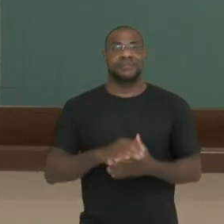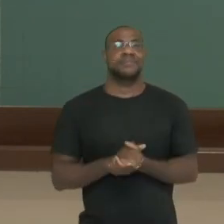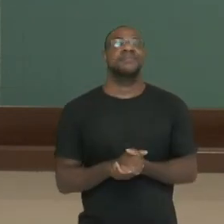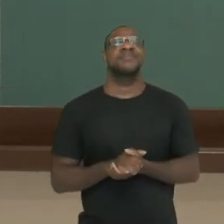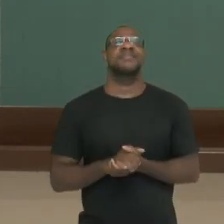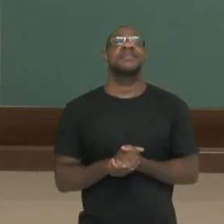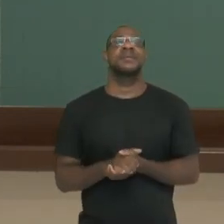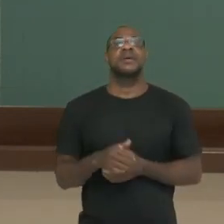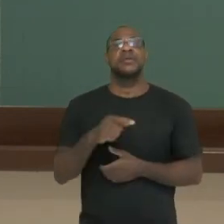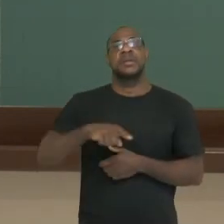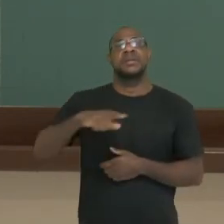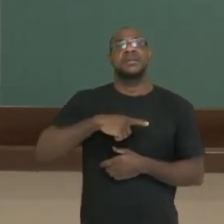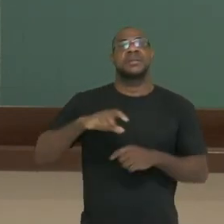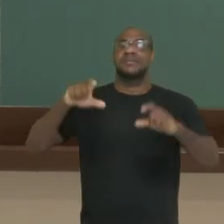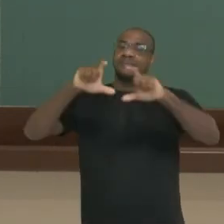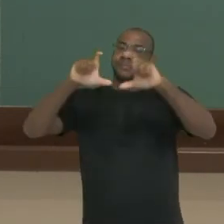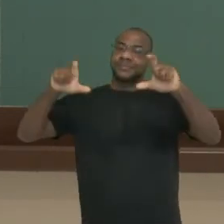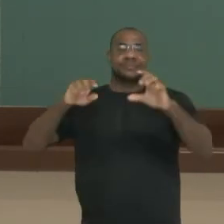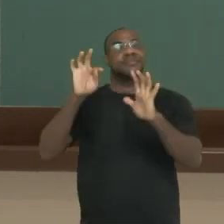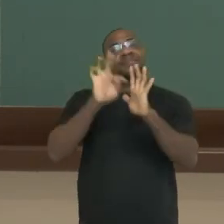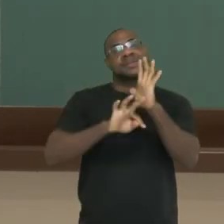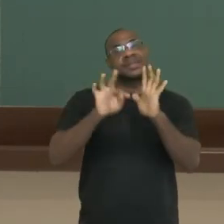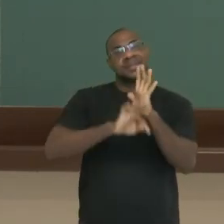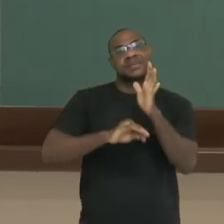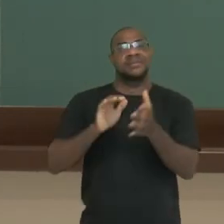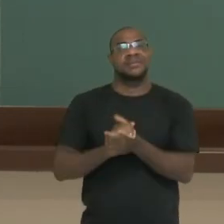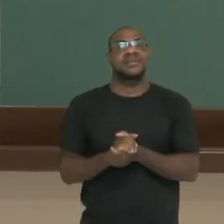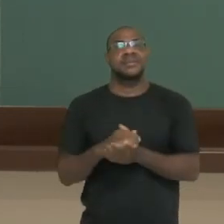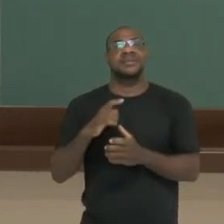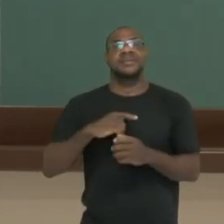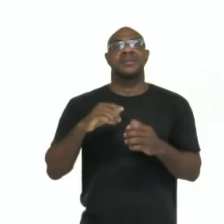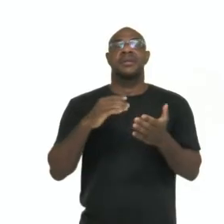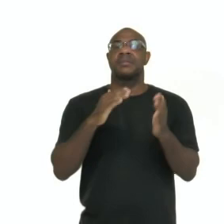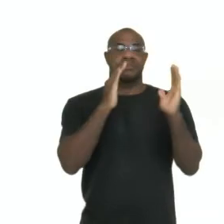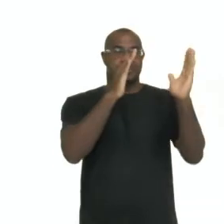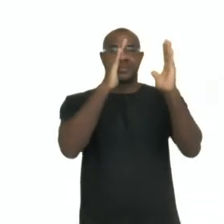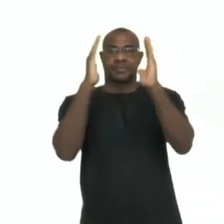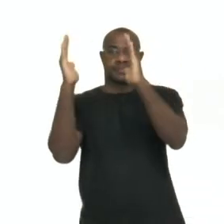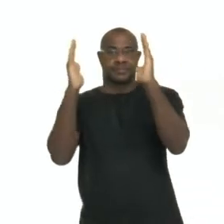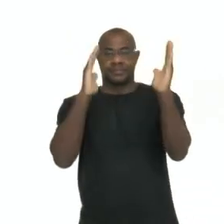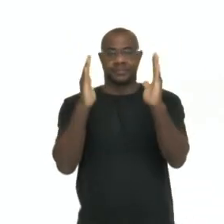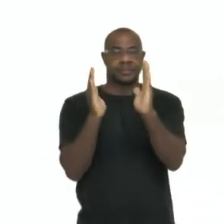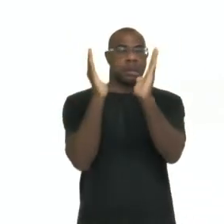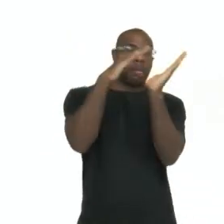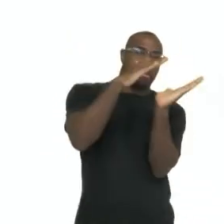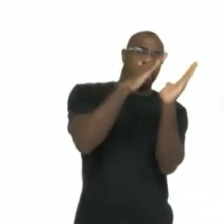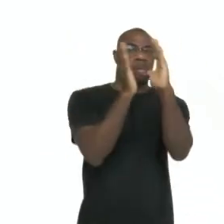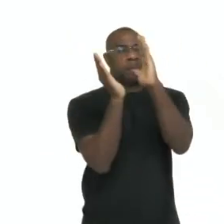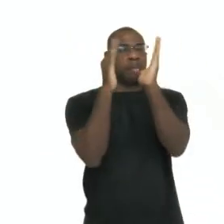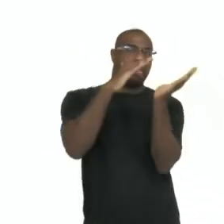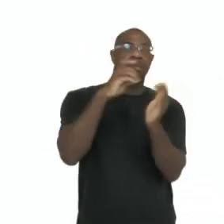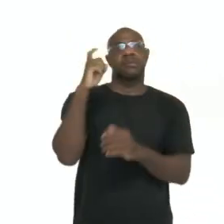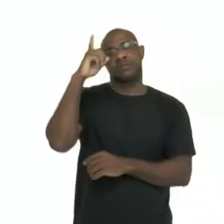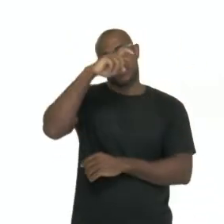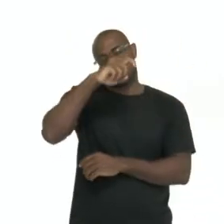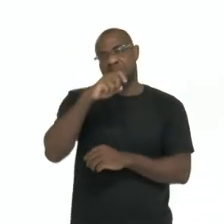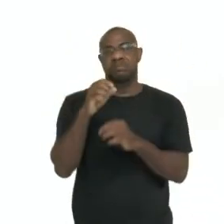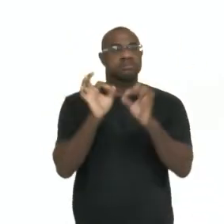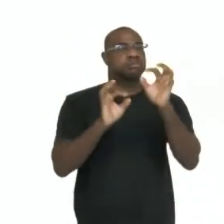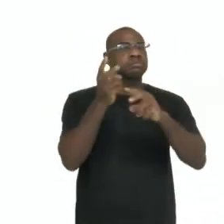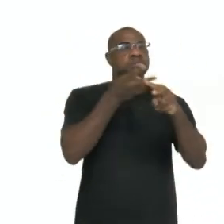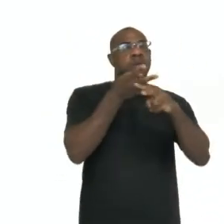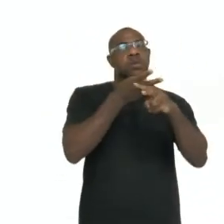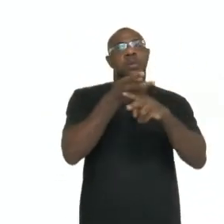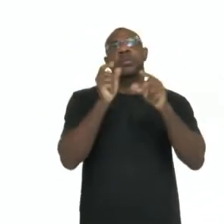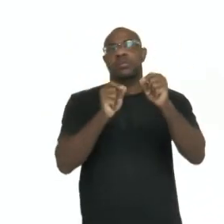atividade. Vocês têm um fragmento do texto, né? Nas prateleiras os livros não se mantêm em pé, o que torna mais difícil a localização do volume